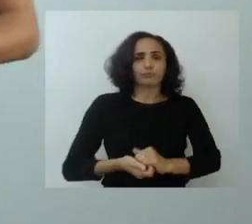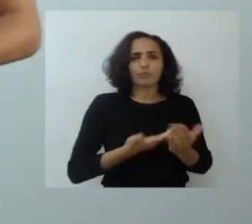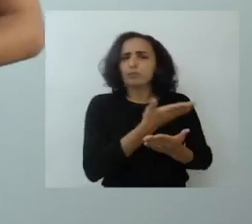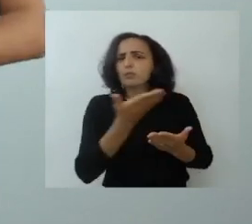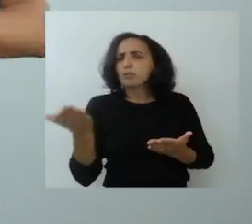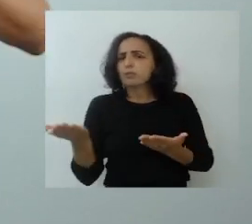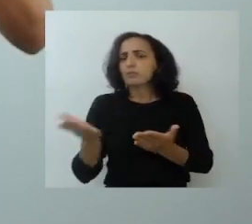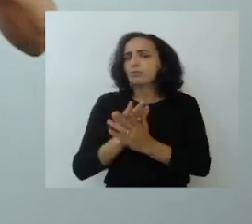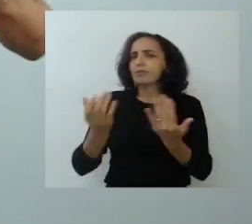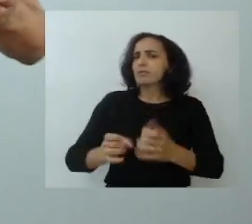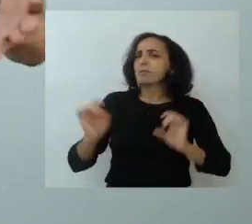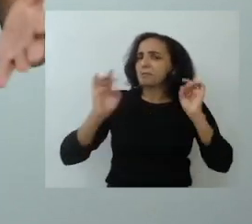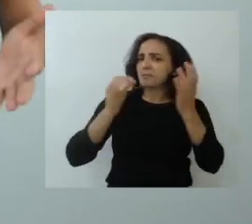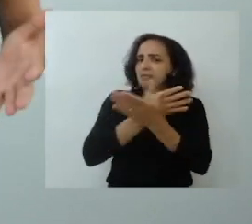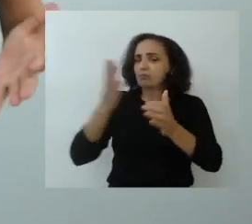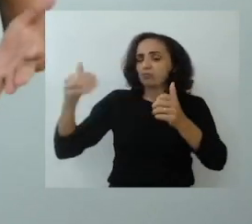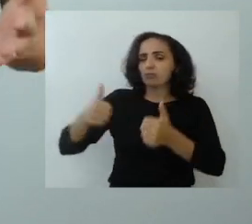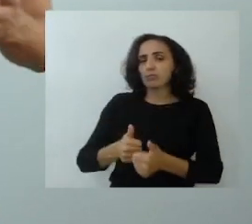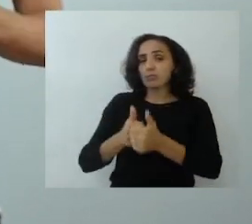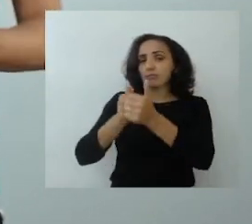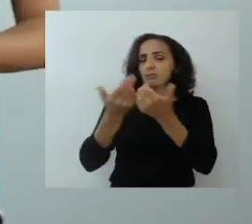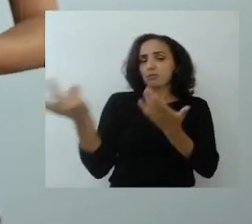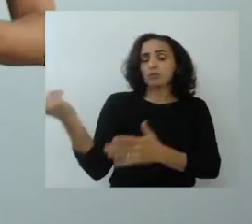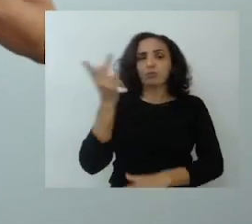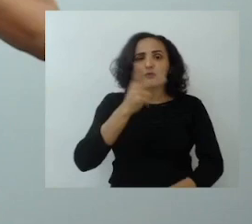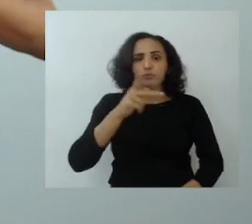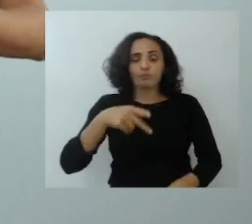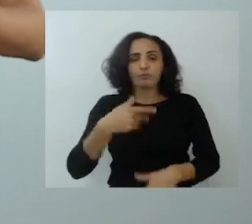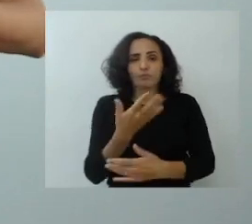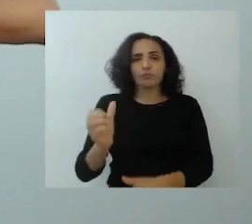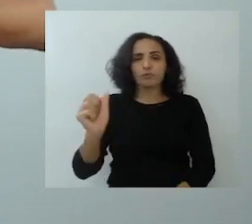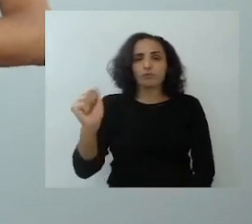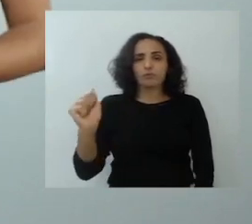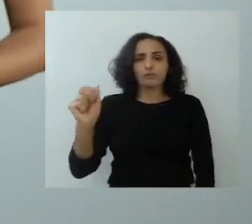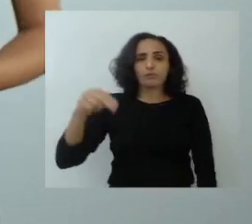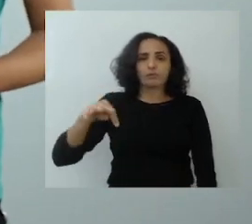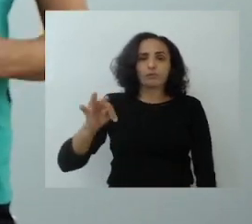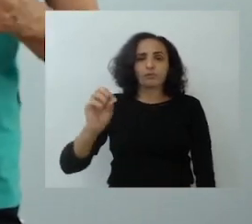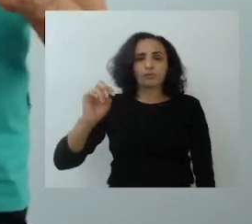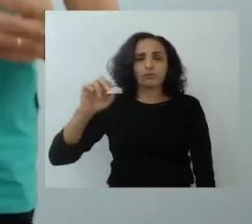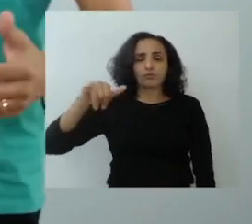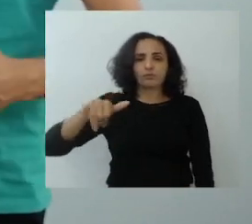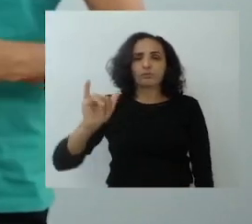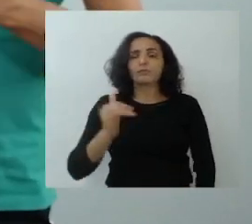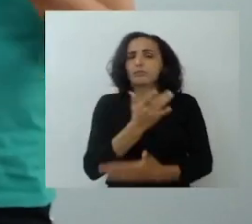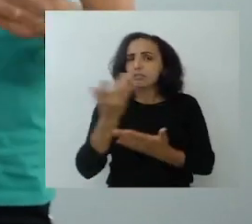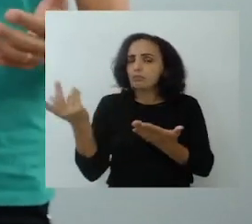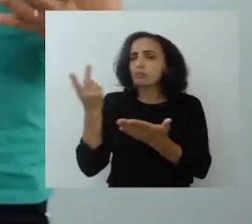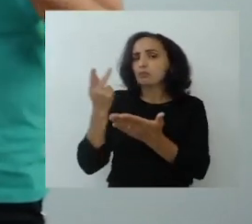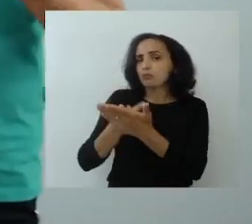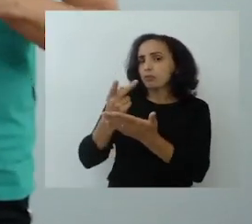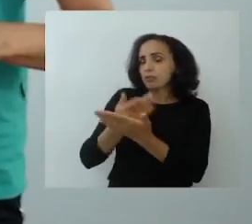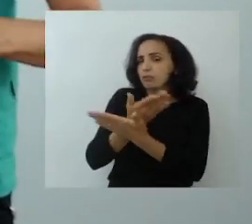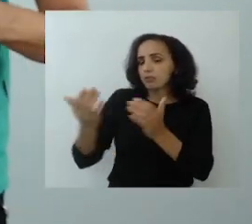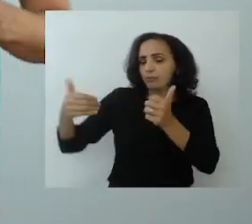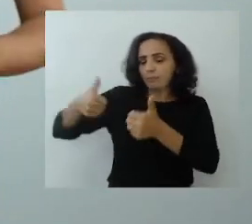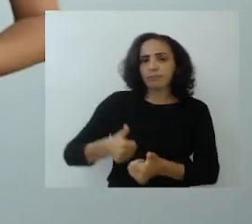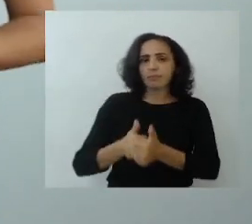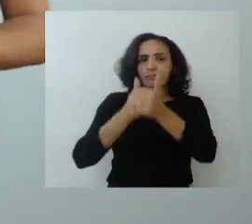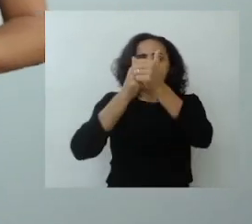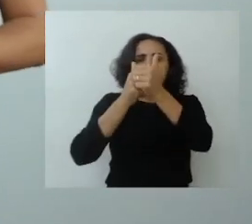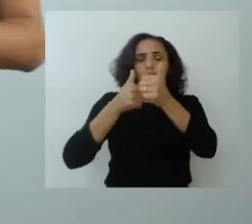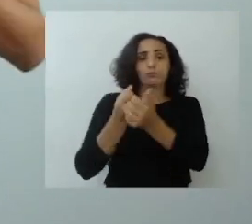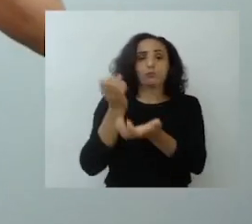pedido especial para você seguir aí o professor Antony no Instagram e também se inscrever no YouTube aí do professor Antony, além de seguir o perfil